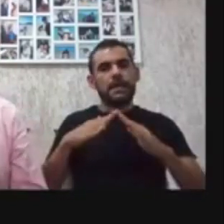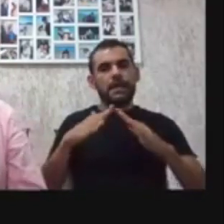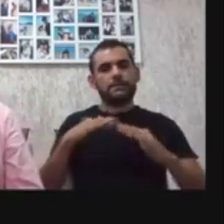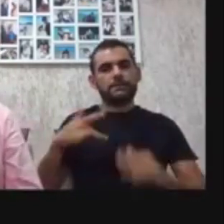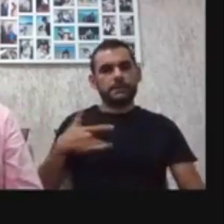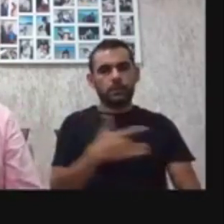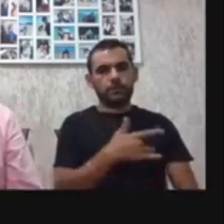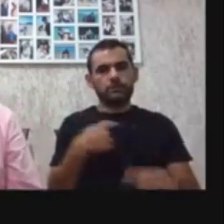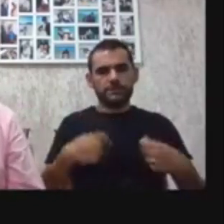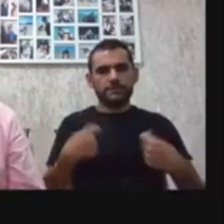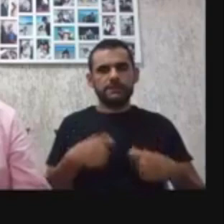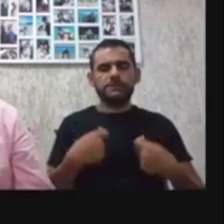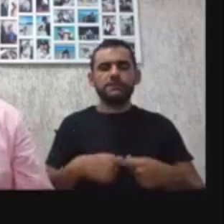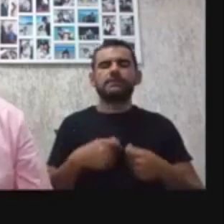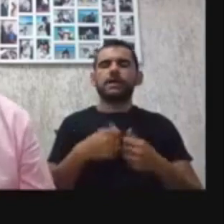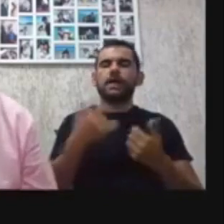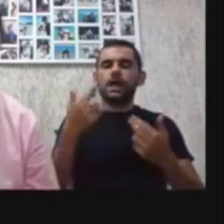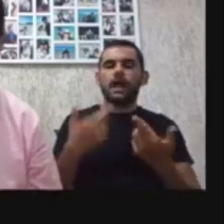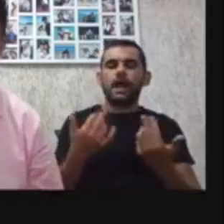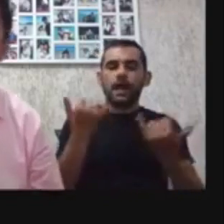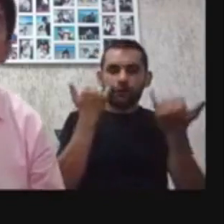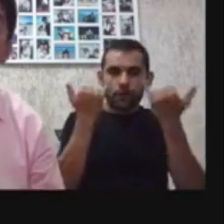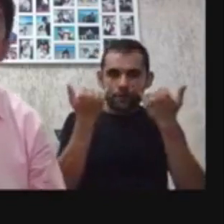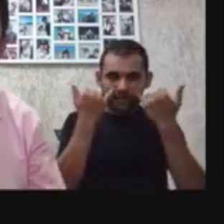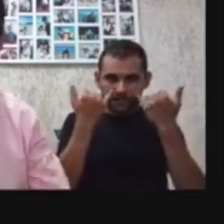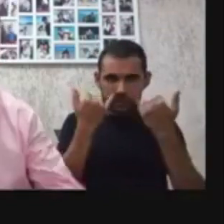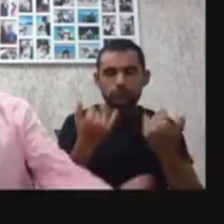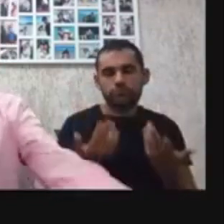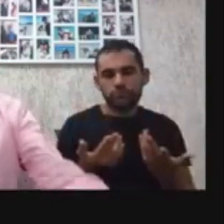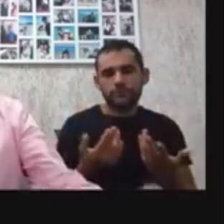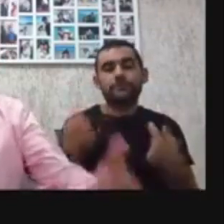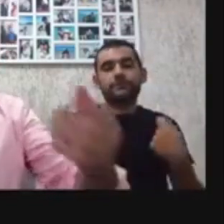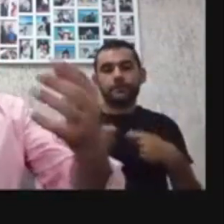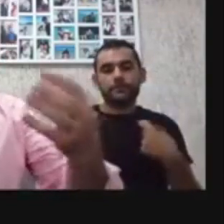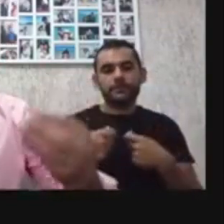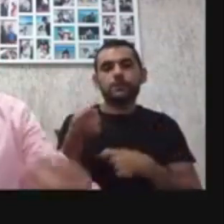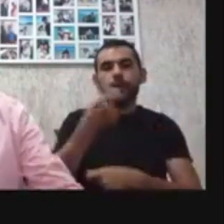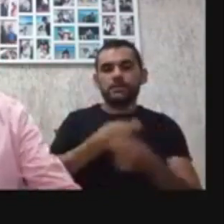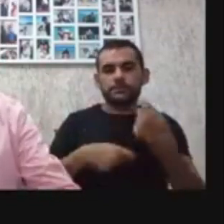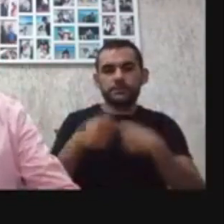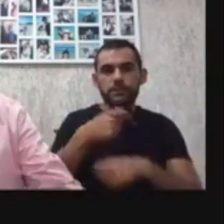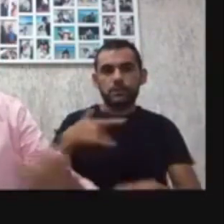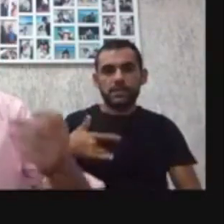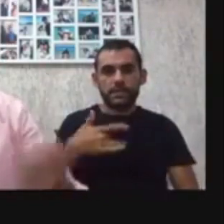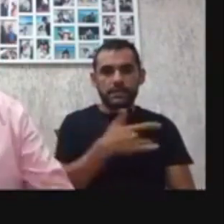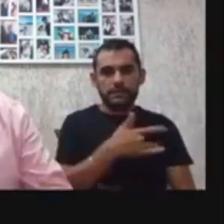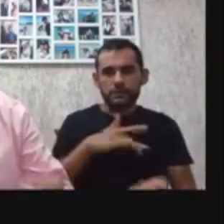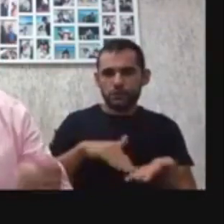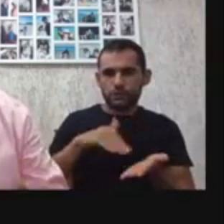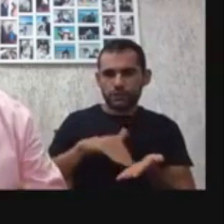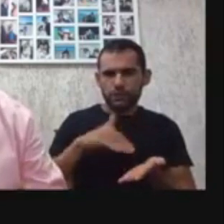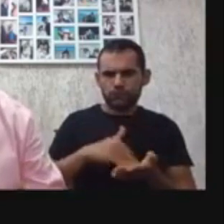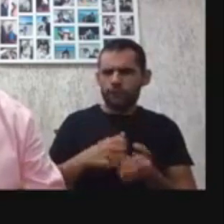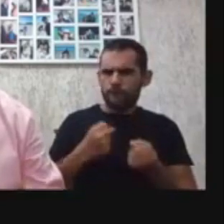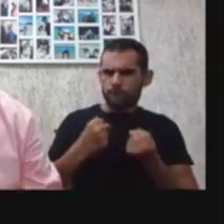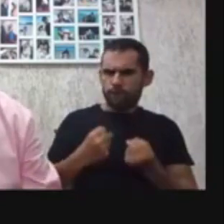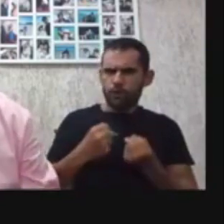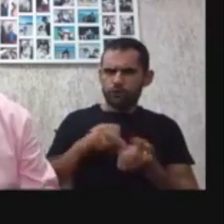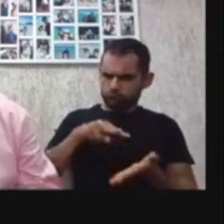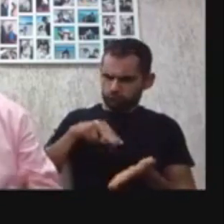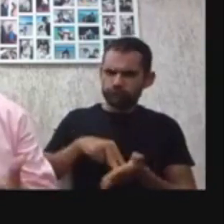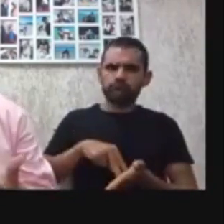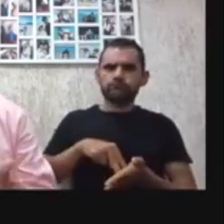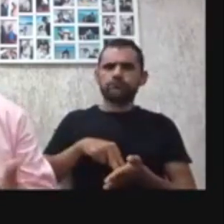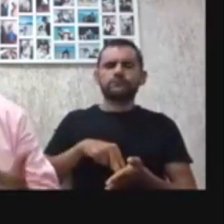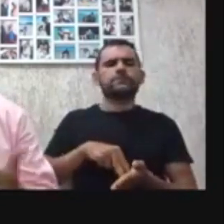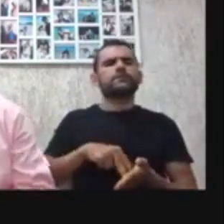saúde deve sim satisfação. Só que nós temos que ter uma gestão, um secretário de saúde forte, firme, você